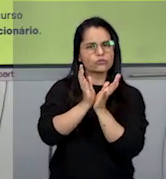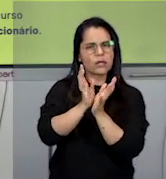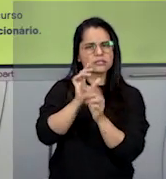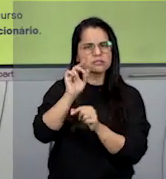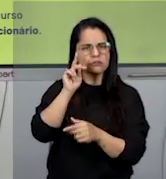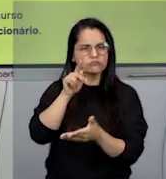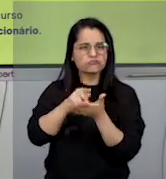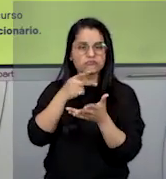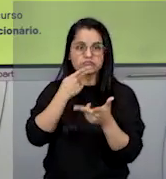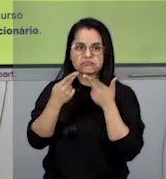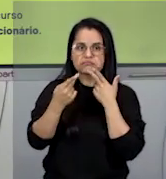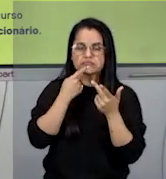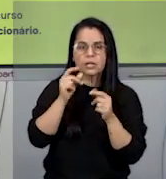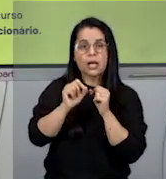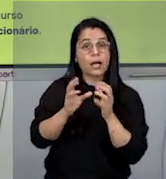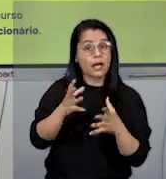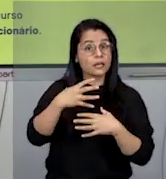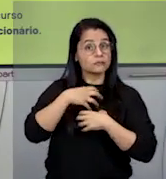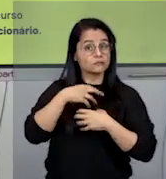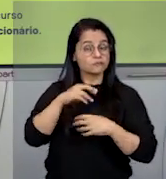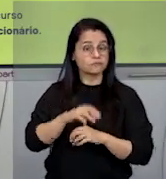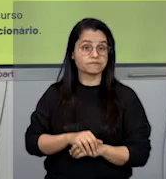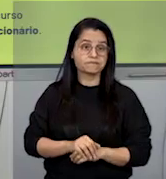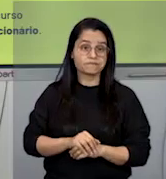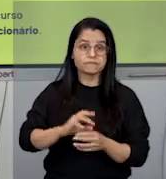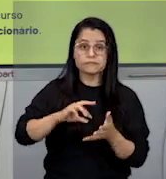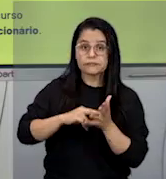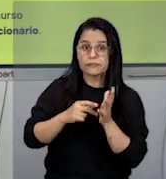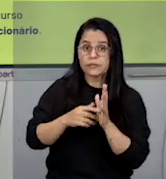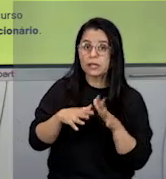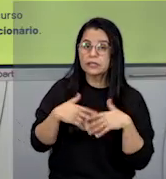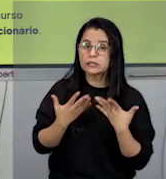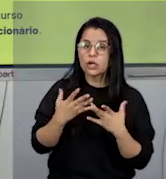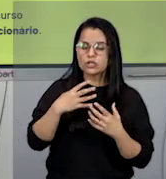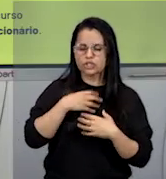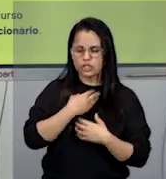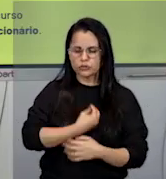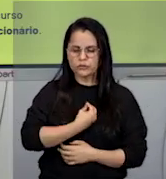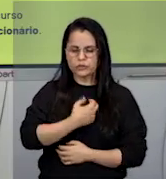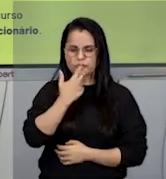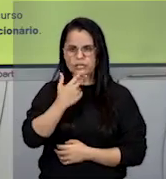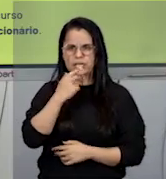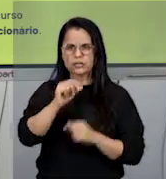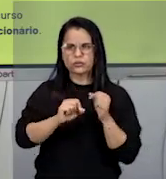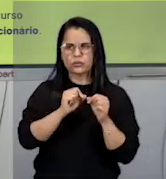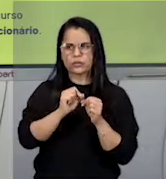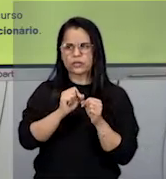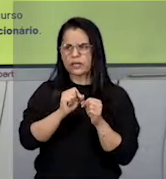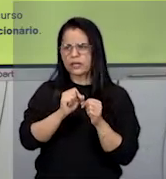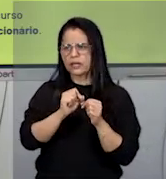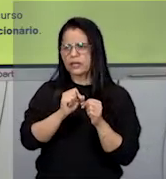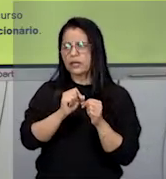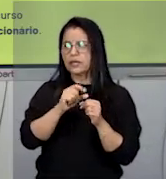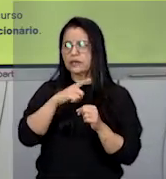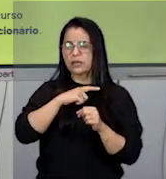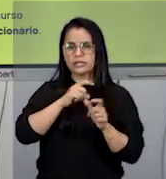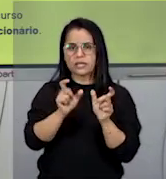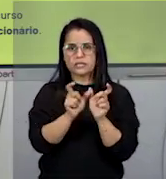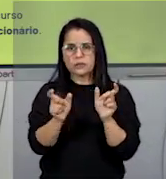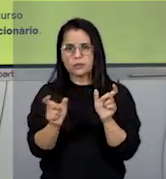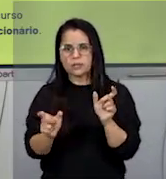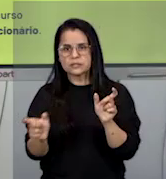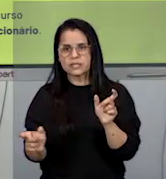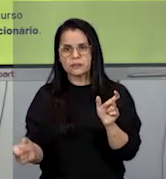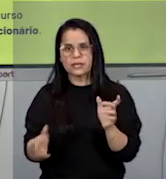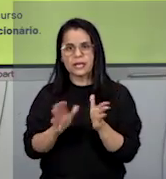de fala, onde que dá sentido. Então essa forma viva da língua que vai criando essa polissemia,